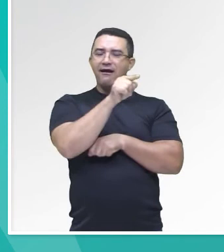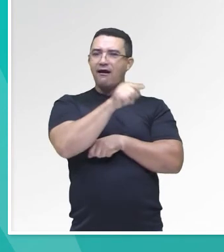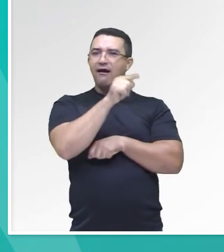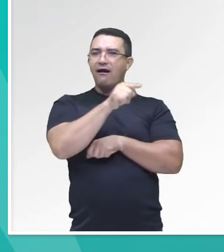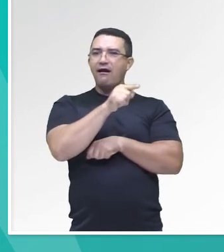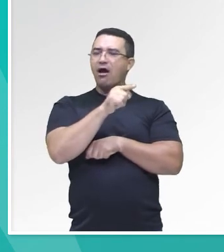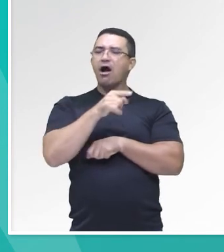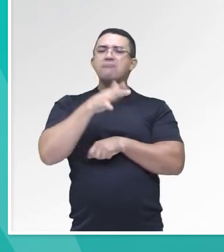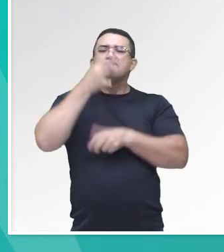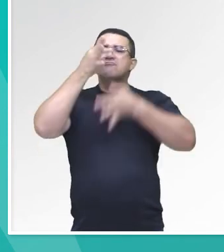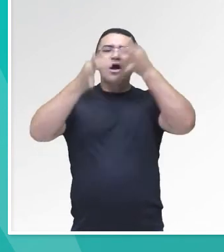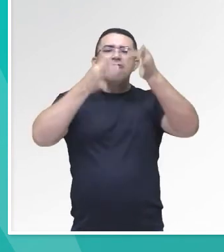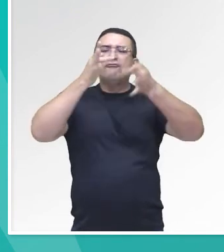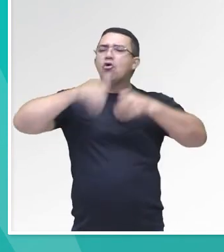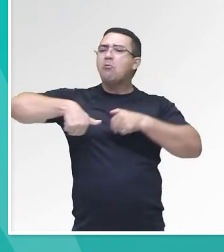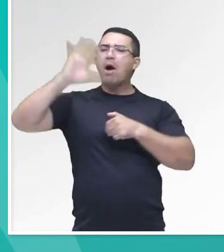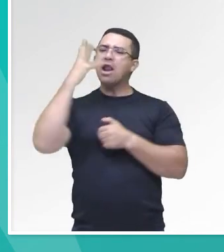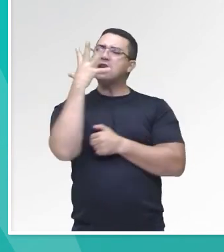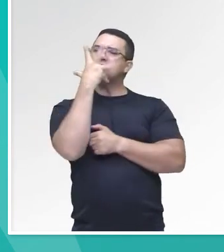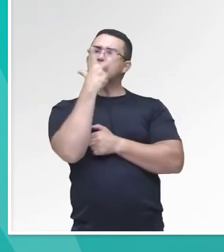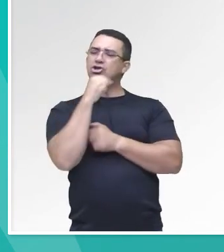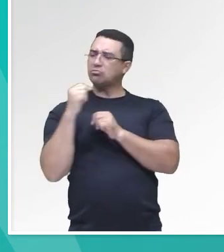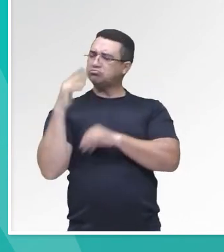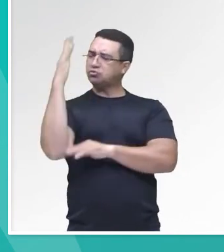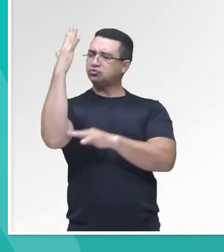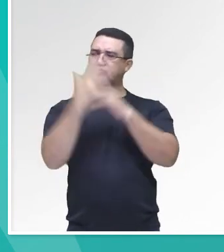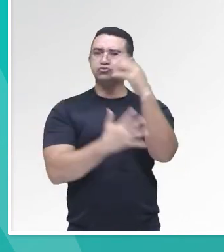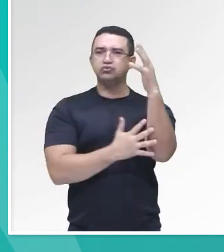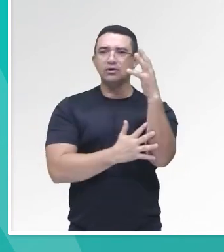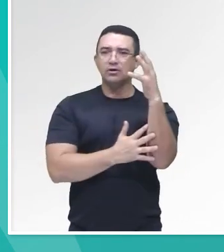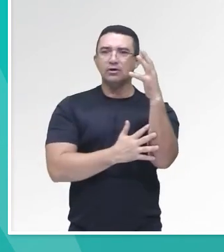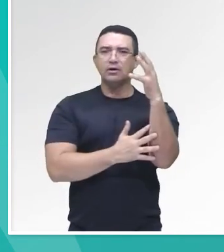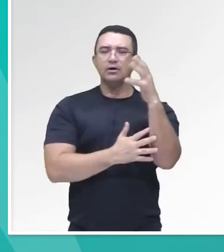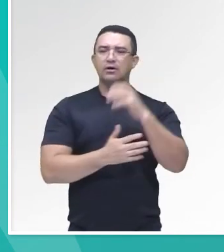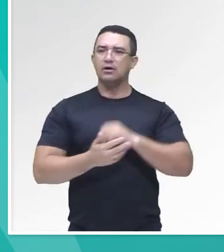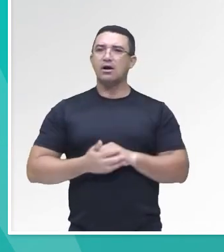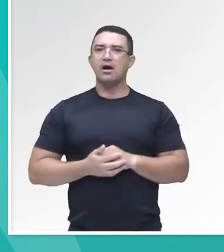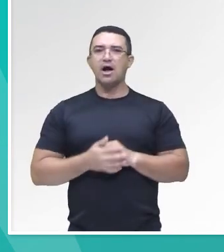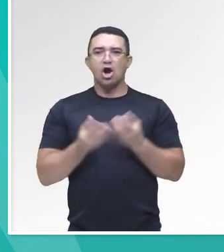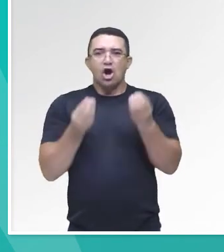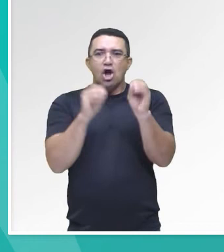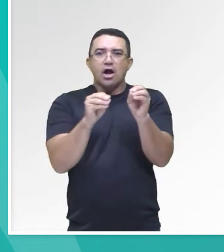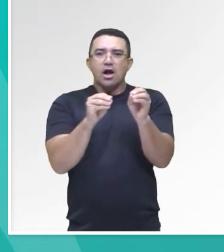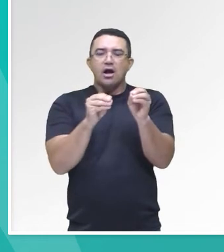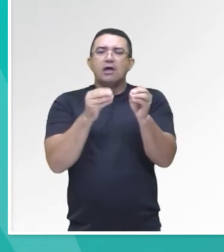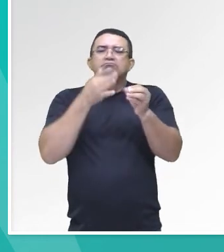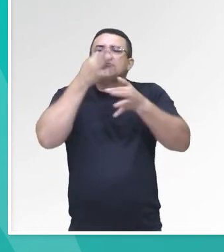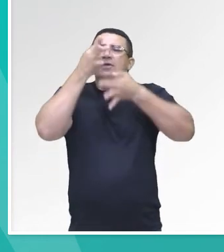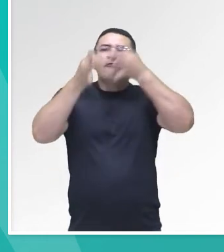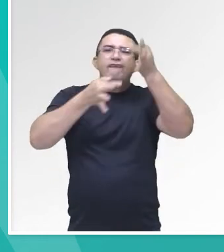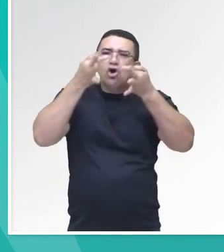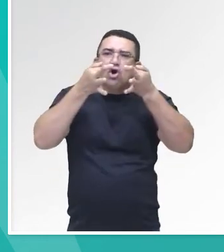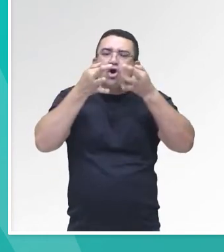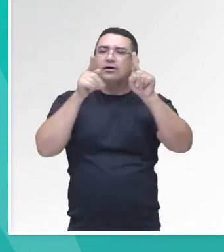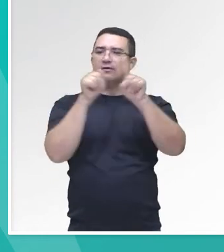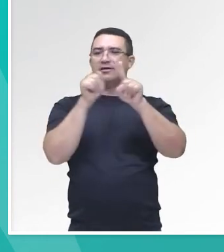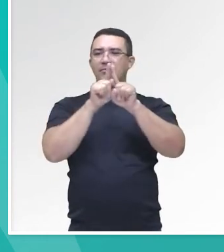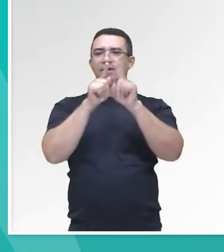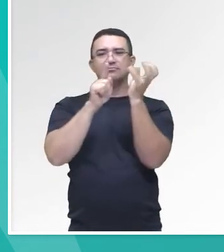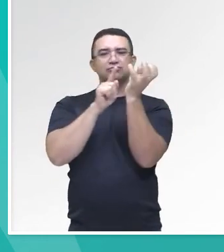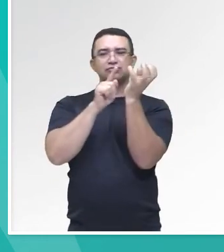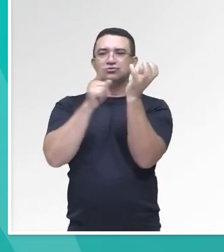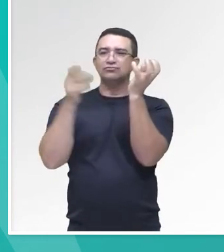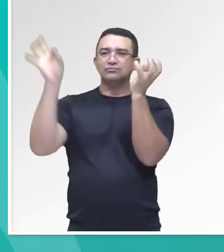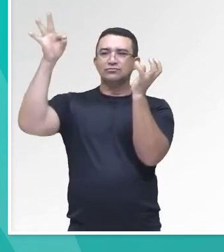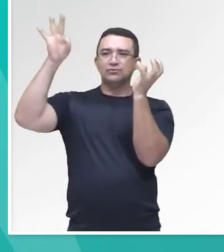jardim. Então, olha só como ele coloca, né? O amor aqui, ó. A flor e o beija-flor, a flor e o beija-flor